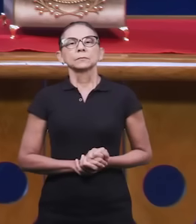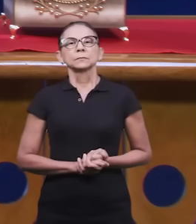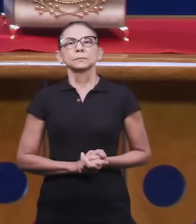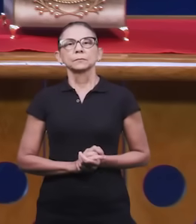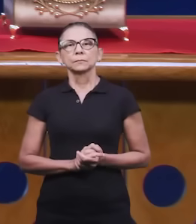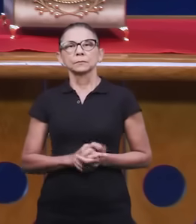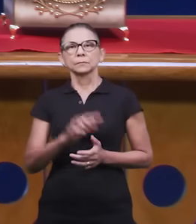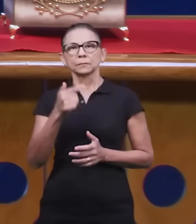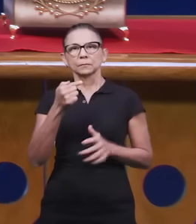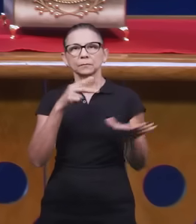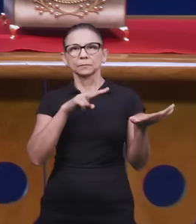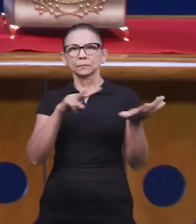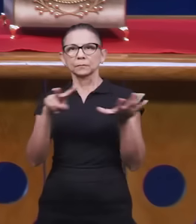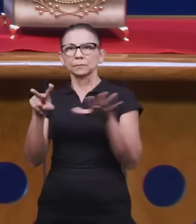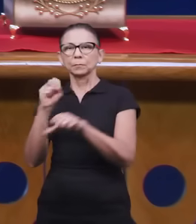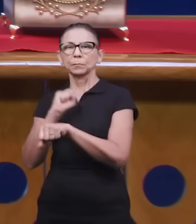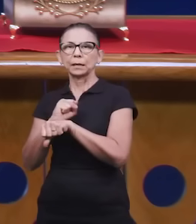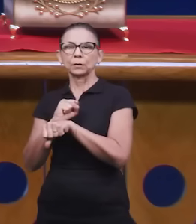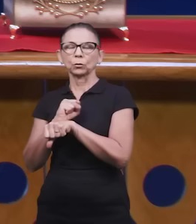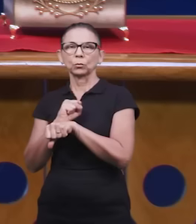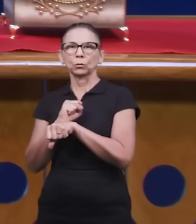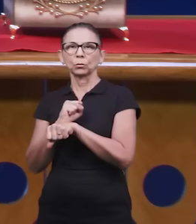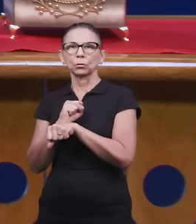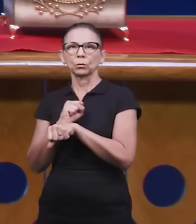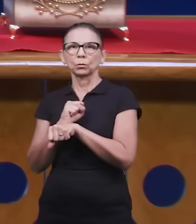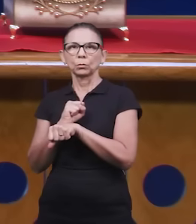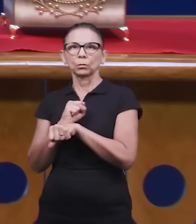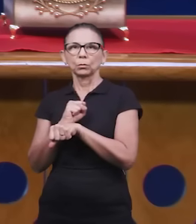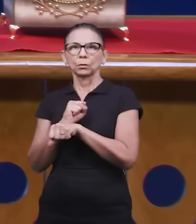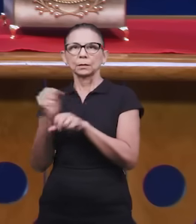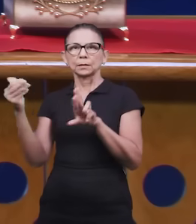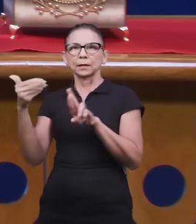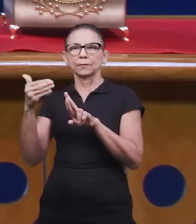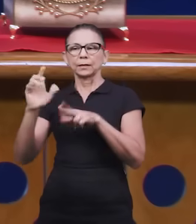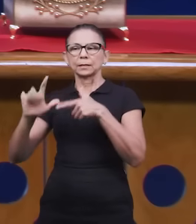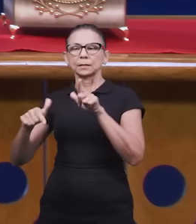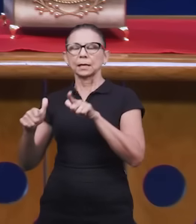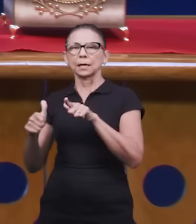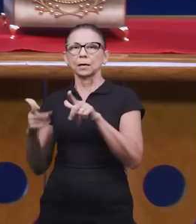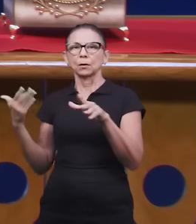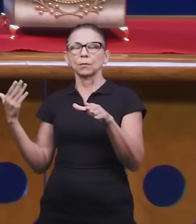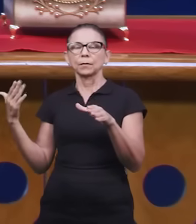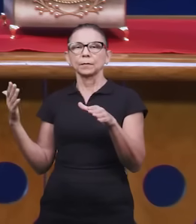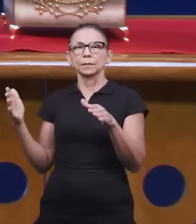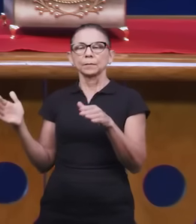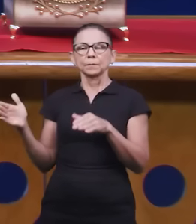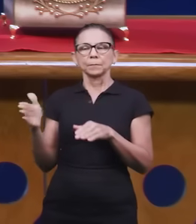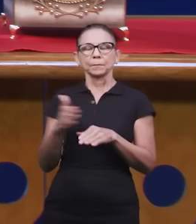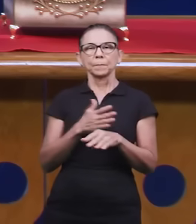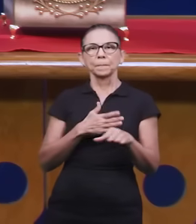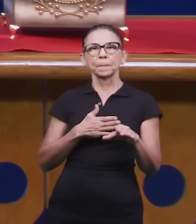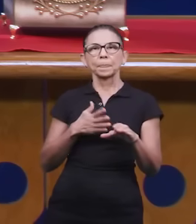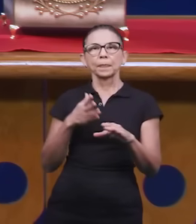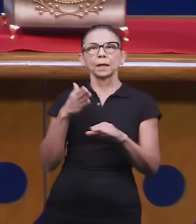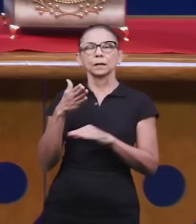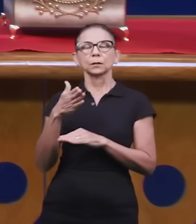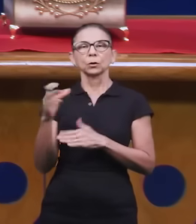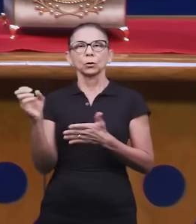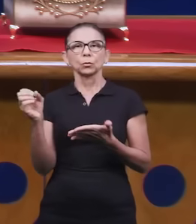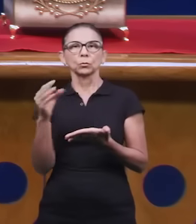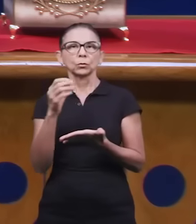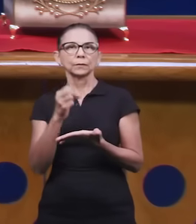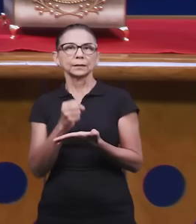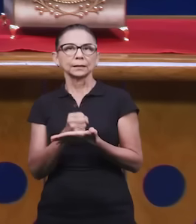O tempo, essas 7 semanas foram paralisadas, entrou o Novo Testamento, quando houver o arrebatamento, os 7 anos